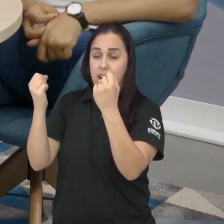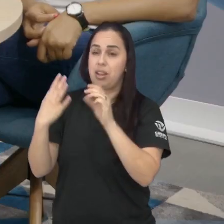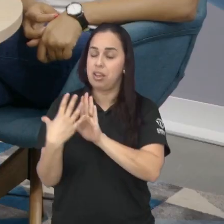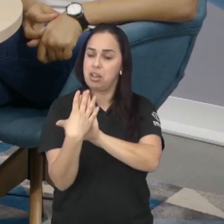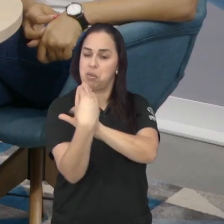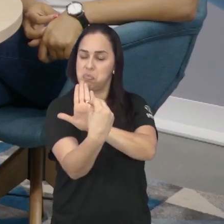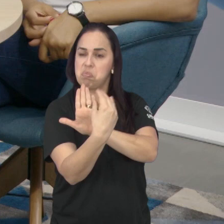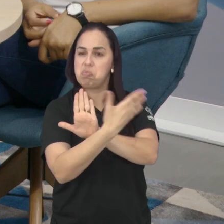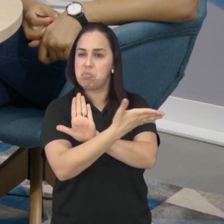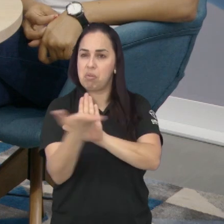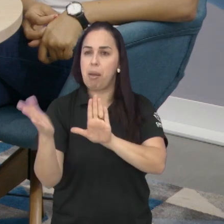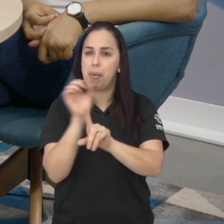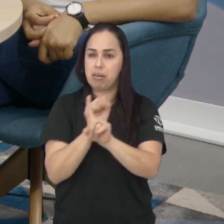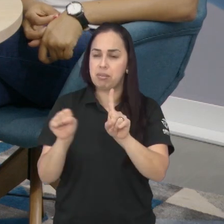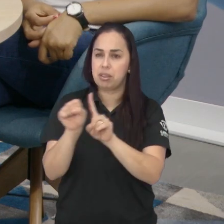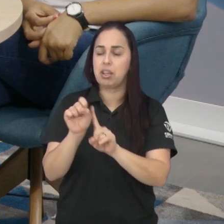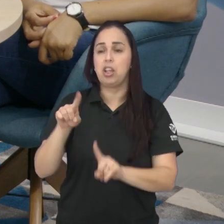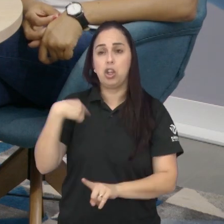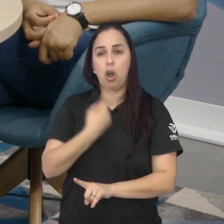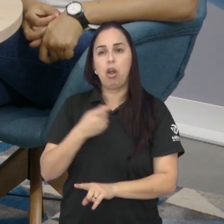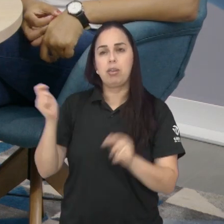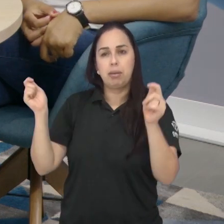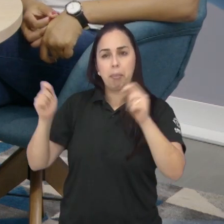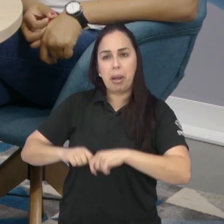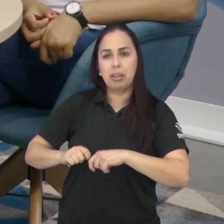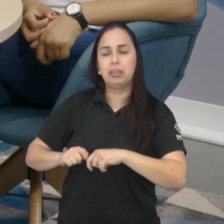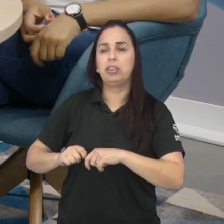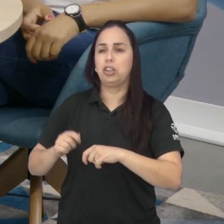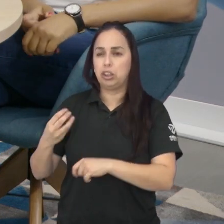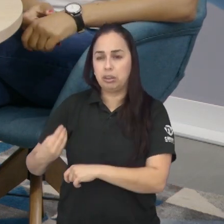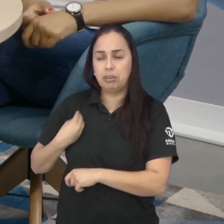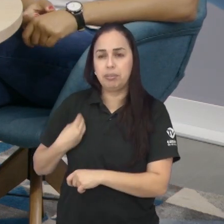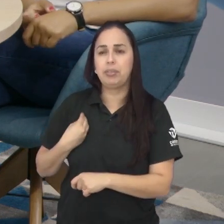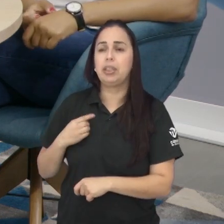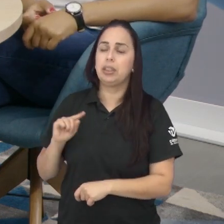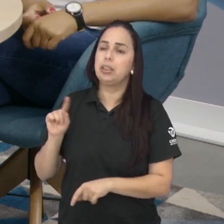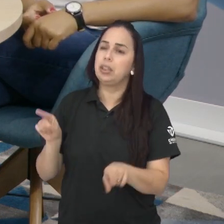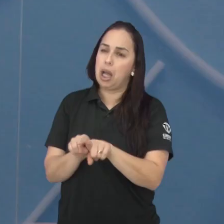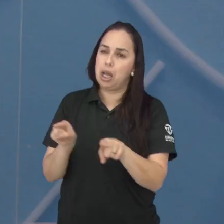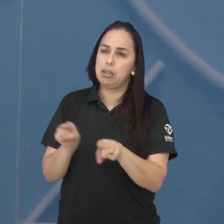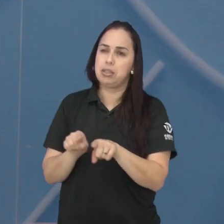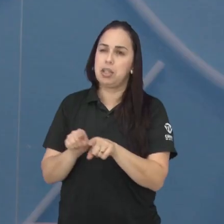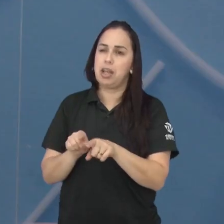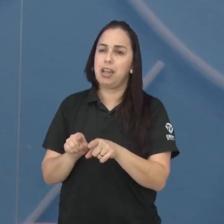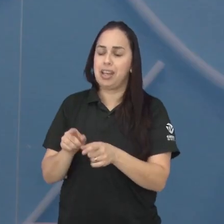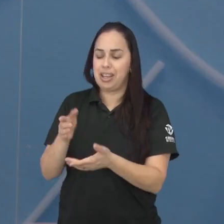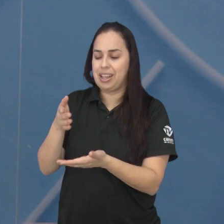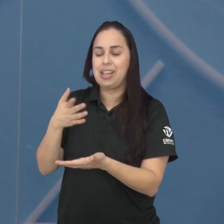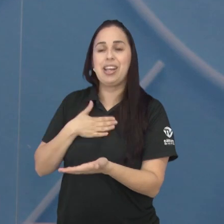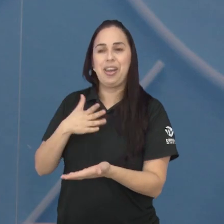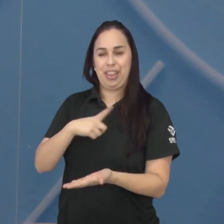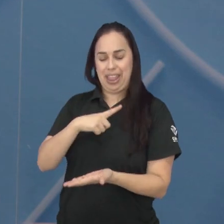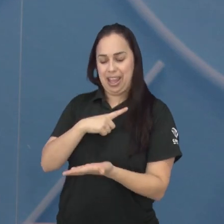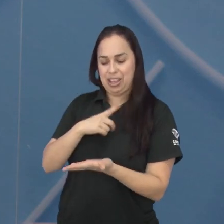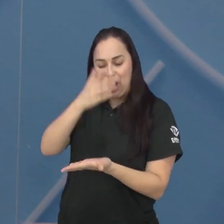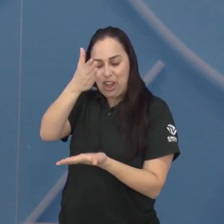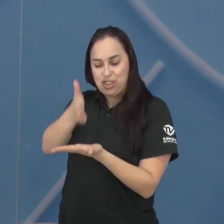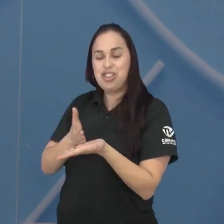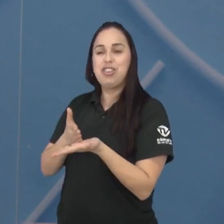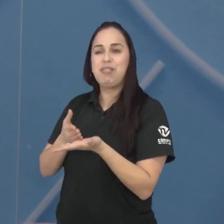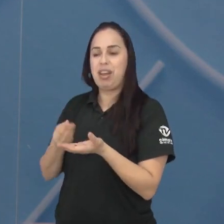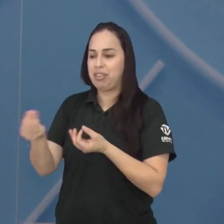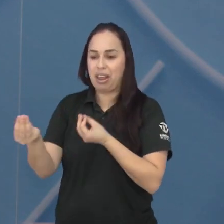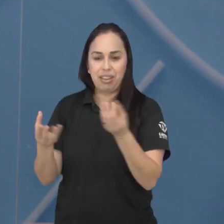né? Que a gente consegue viver com pouco, né? E que a gente consegue também dividir o que a gente tem. Então, mesmo que seja